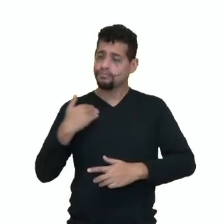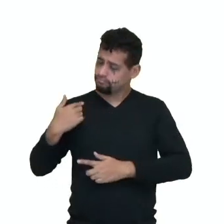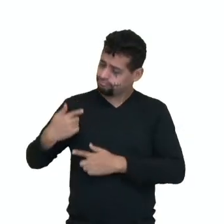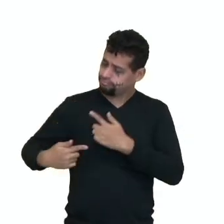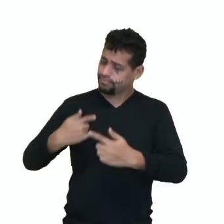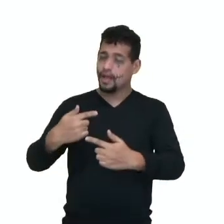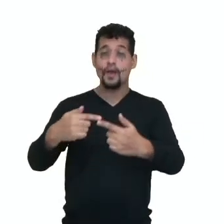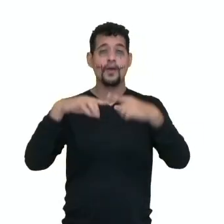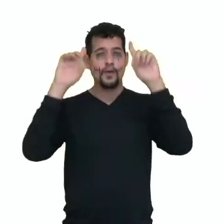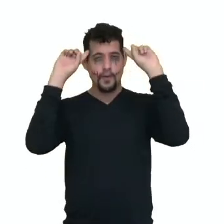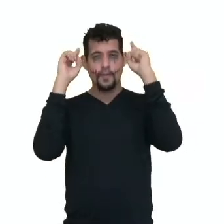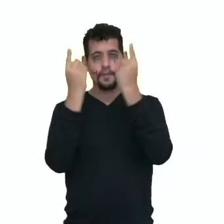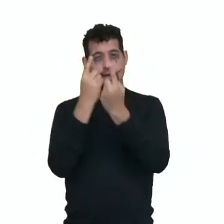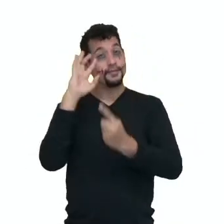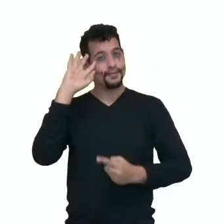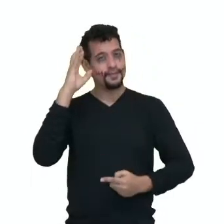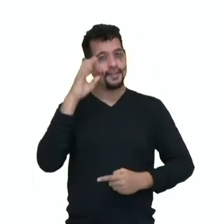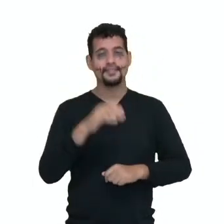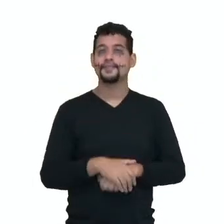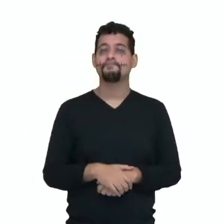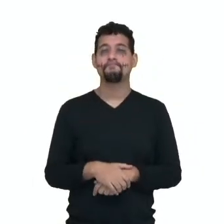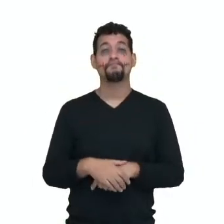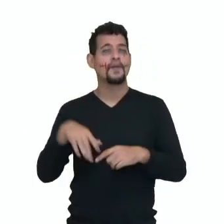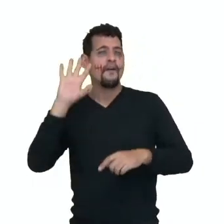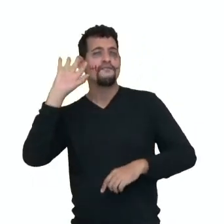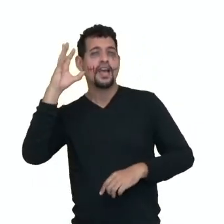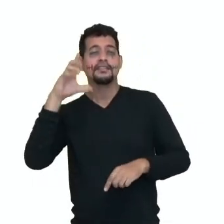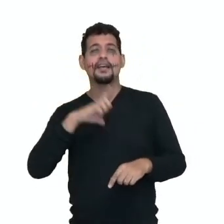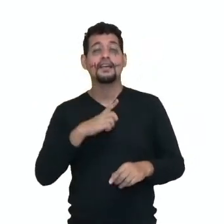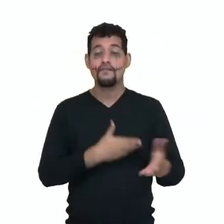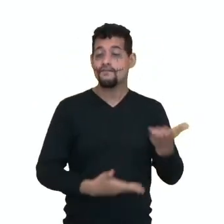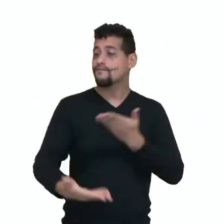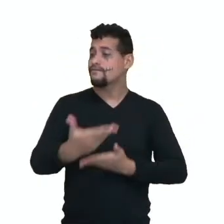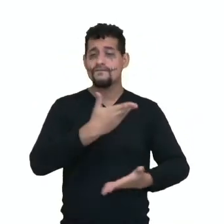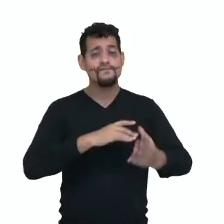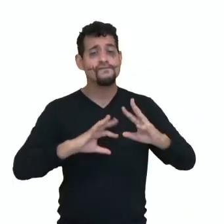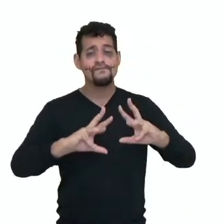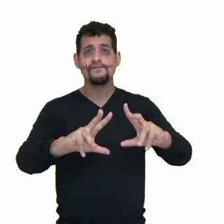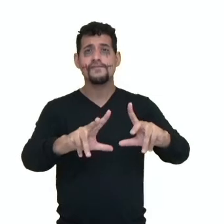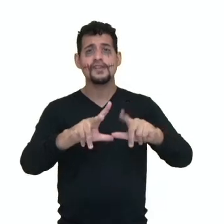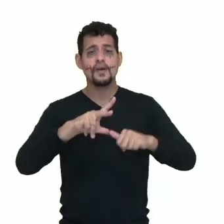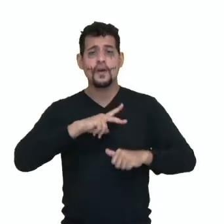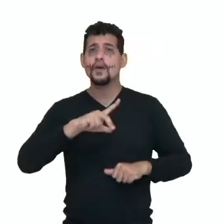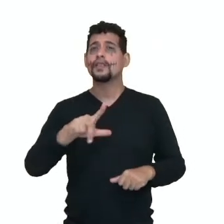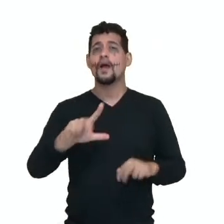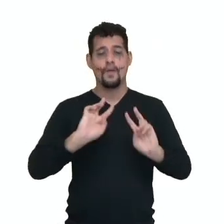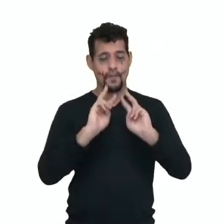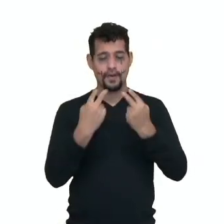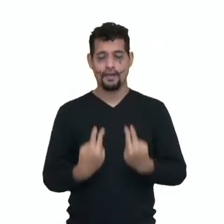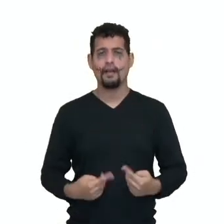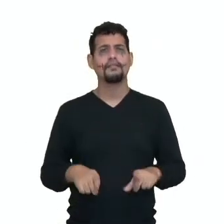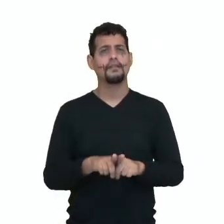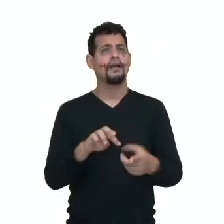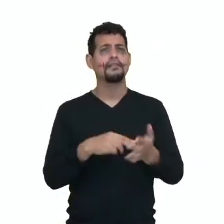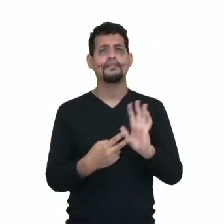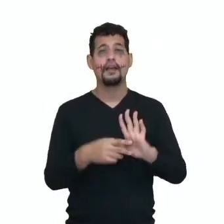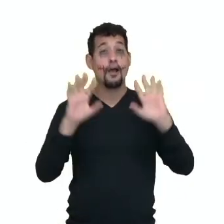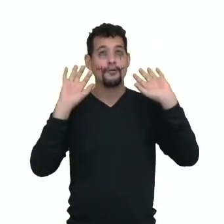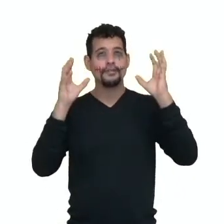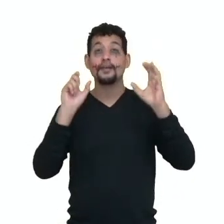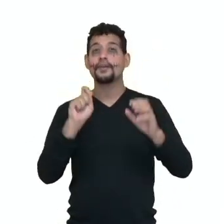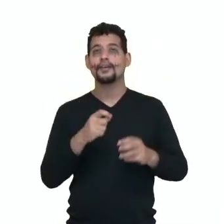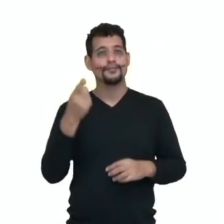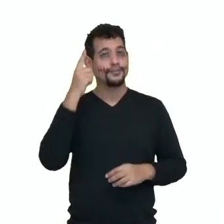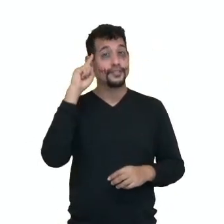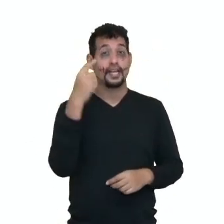tradiciones mexicanas? Una fiesta que se ha convertido en patrimonio de la humanidad y que es celebrada entre